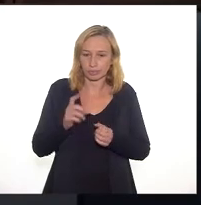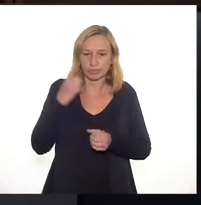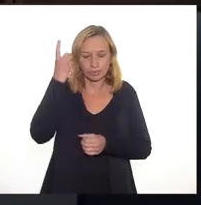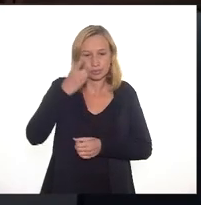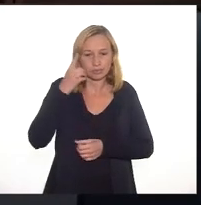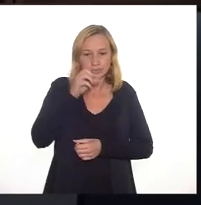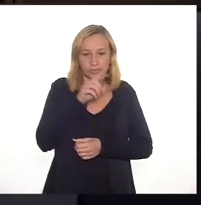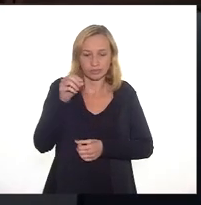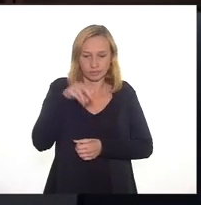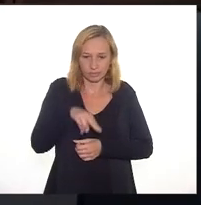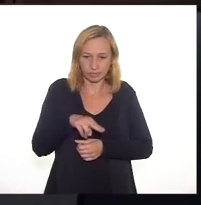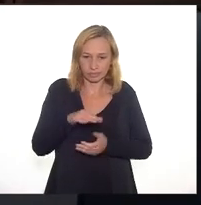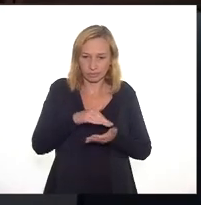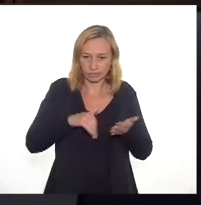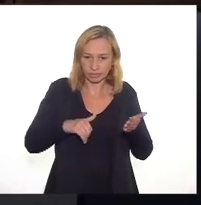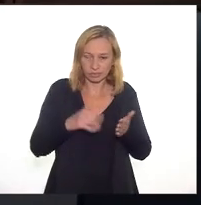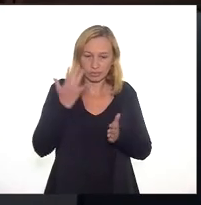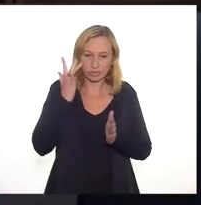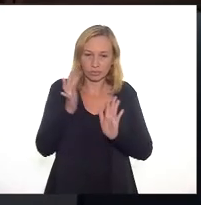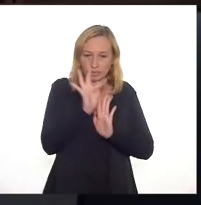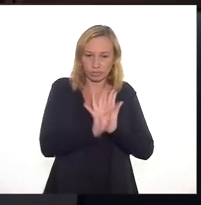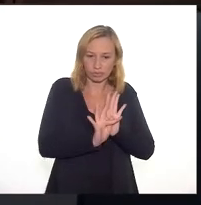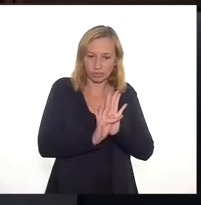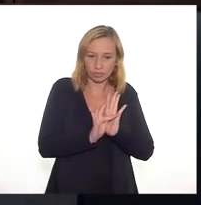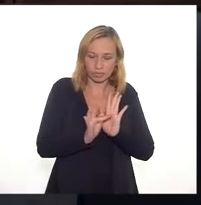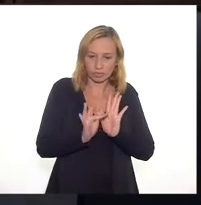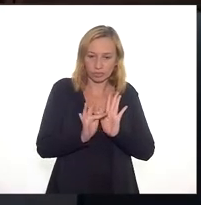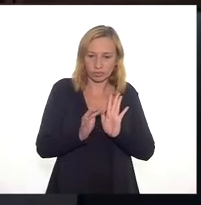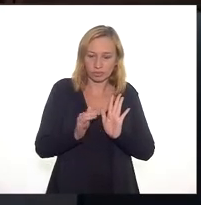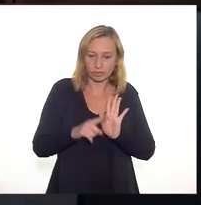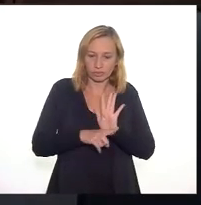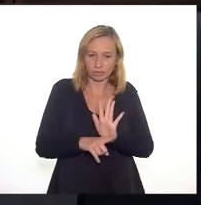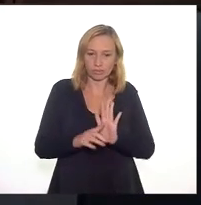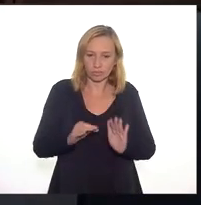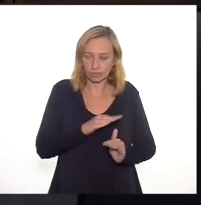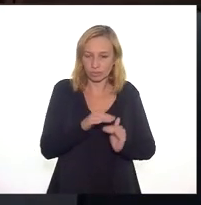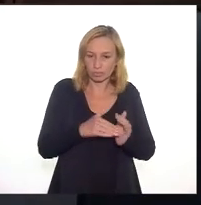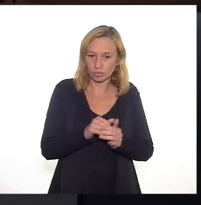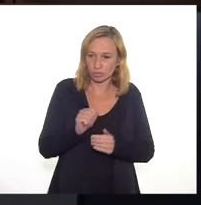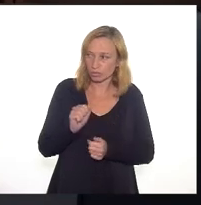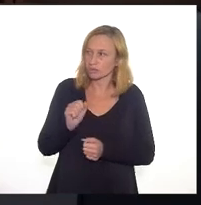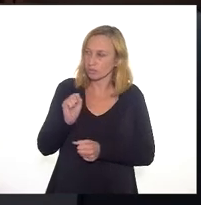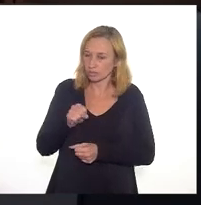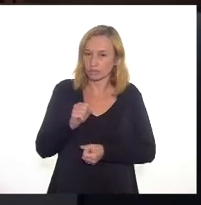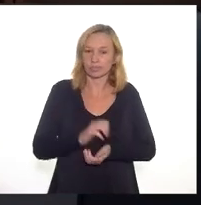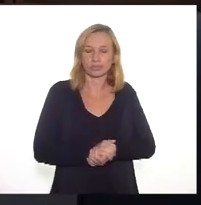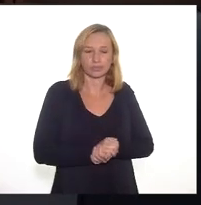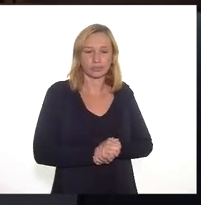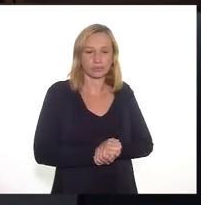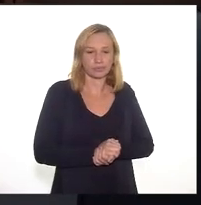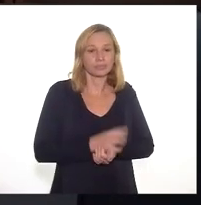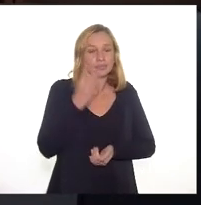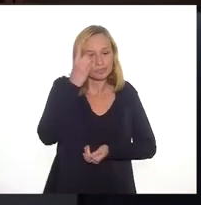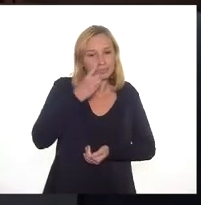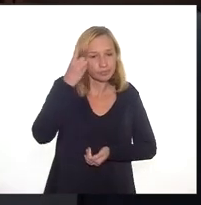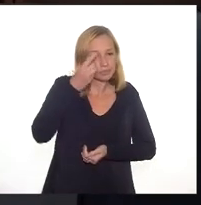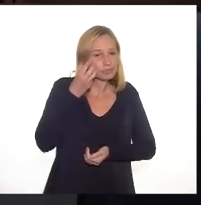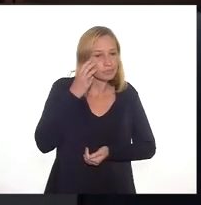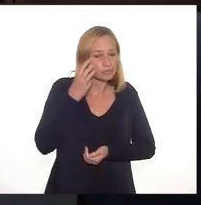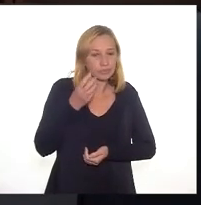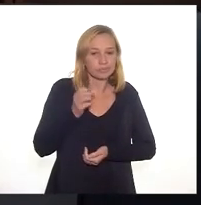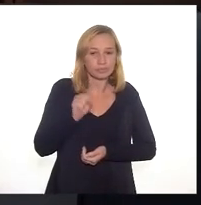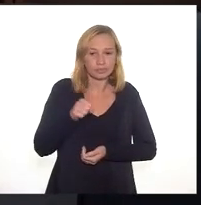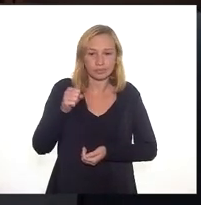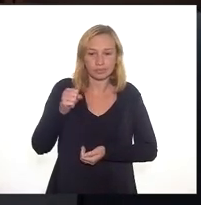os destaques, porque eu acho que o texto contemplou todos. Vai acomodar. Vai acomodar, não é isso? Sim, senhor presidente. Deputado André. Sim,